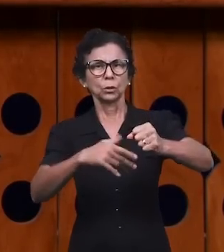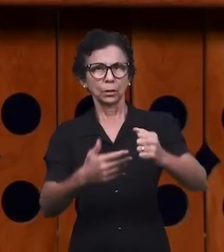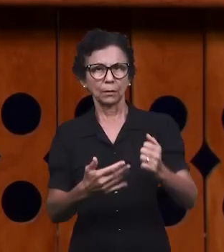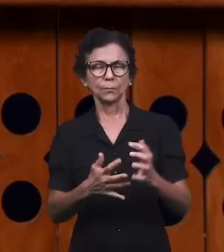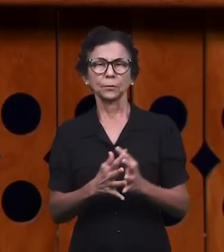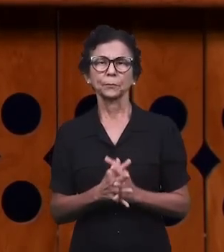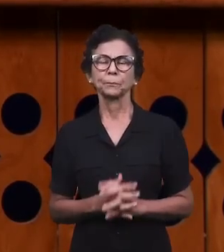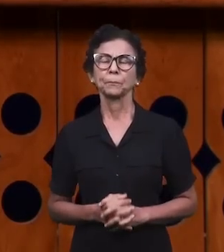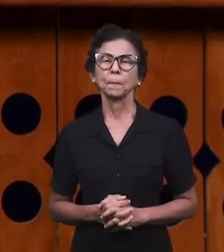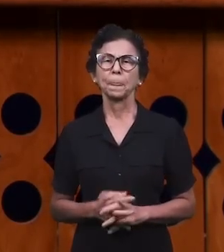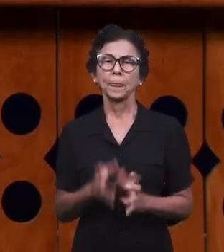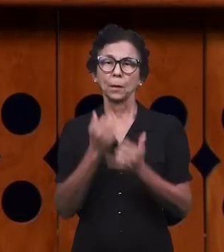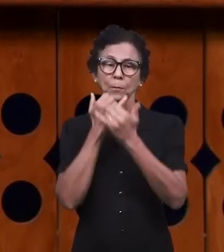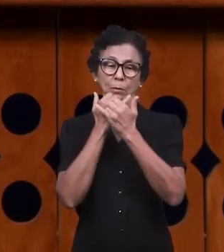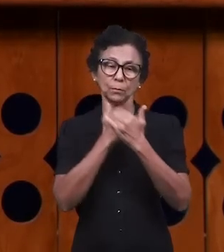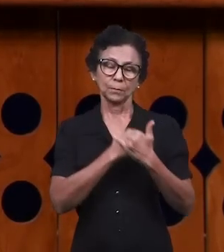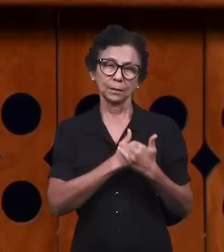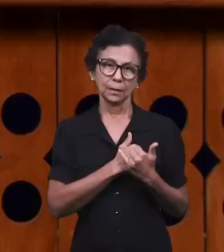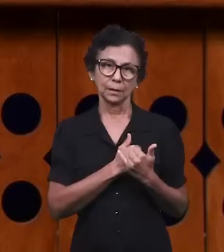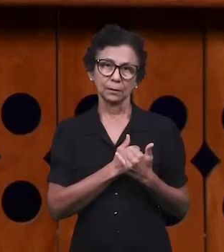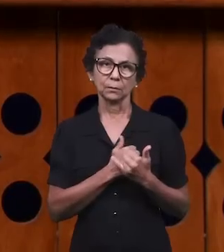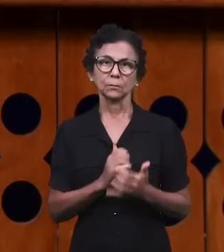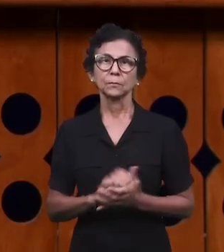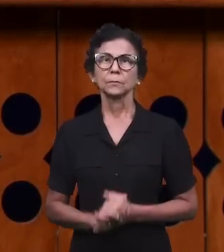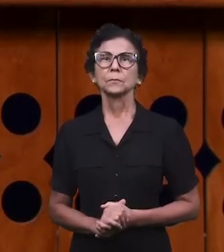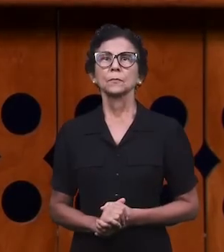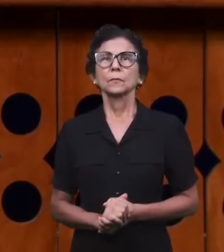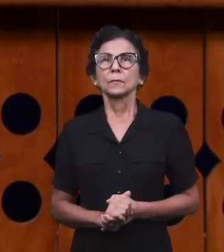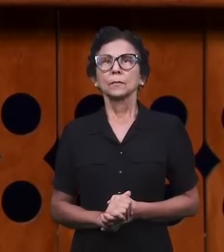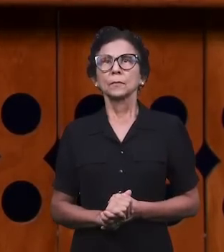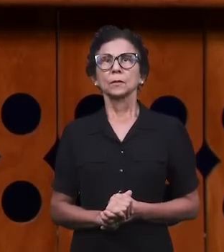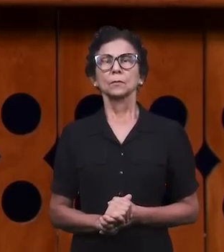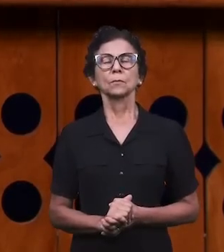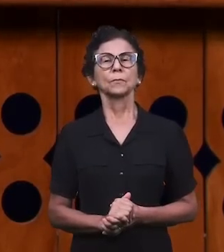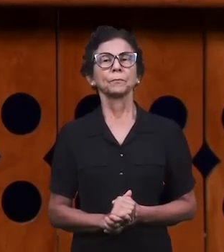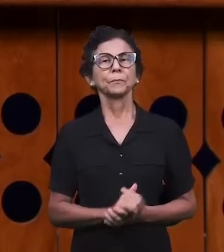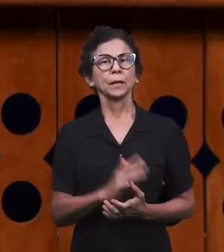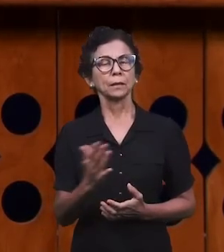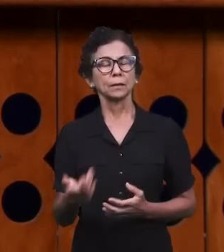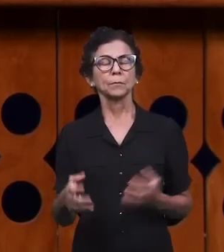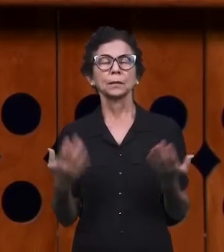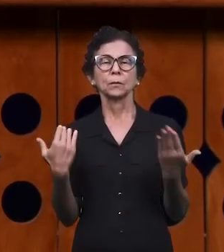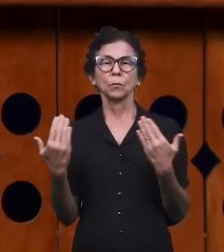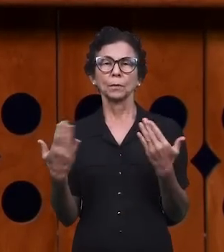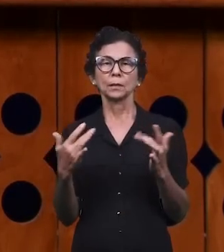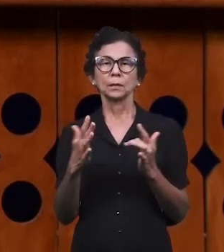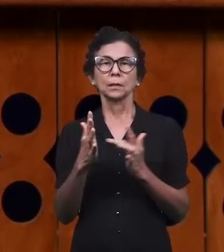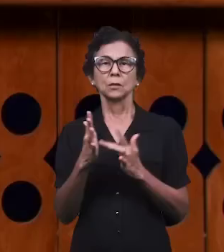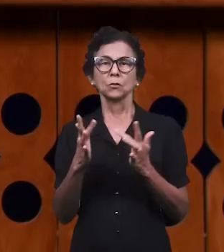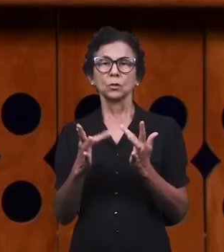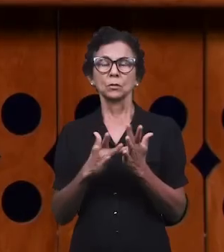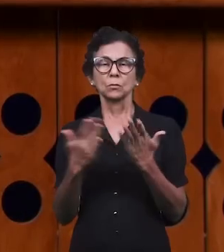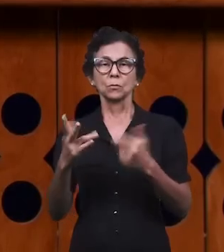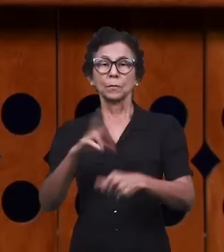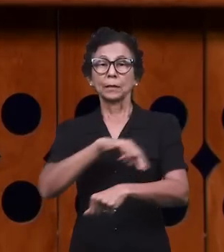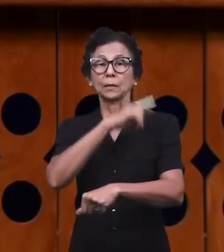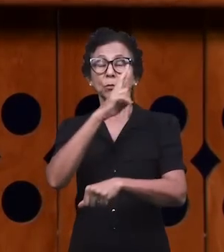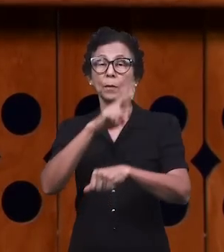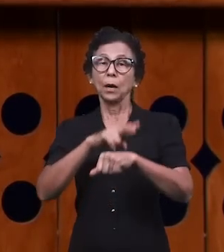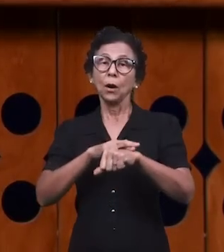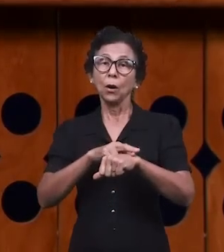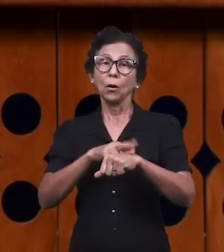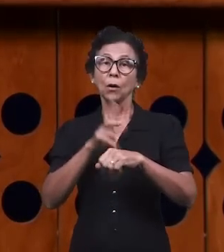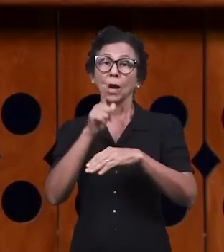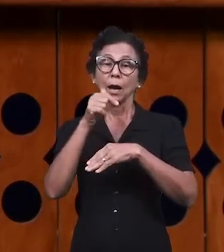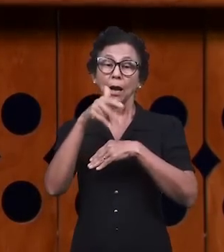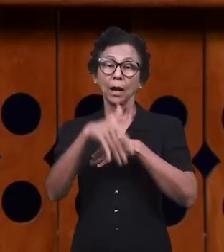Testamento. Mas a gente vai ver várias simbologias. Jesus como a rocha, que dele brota a água no